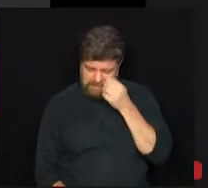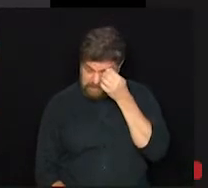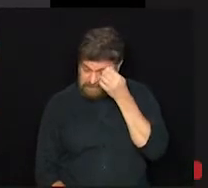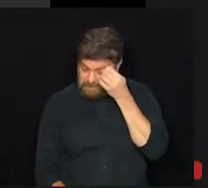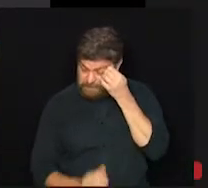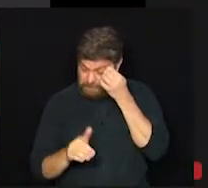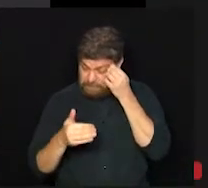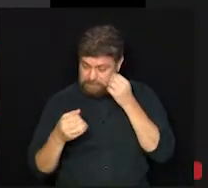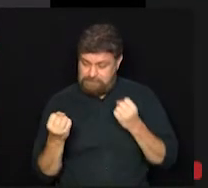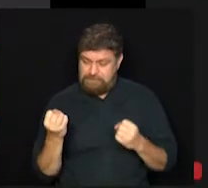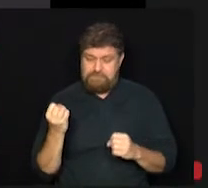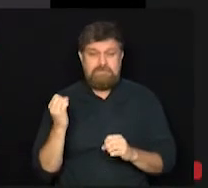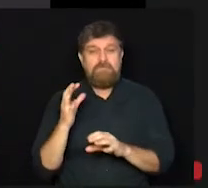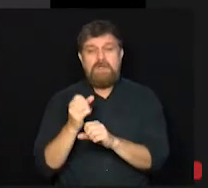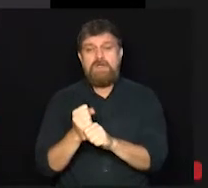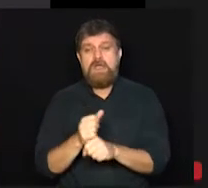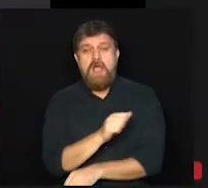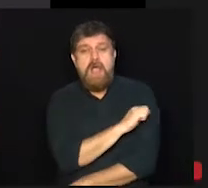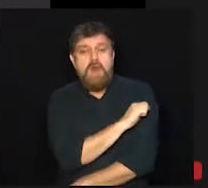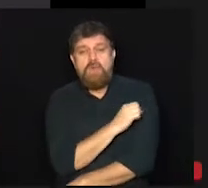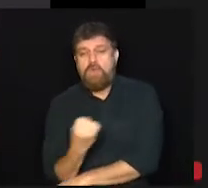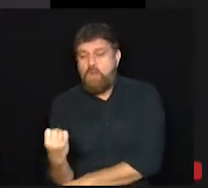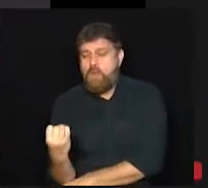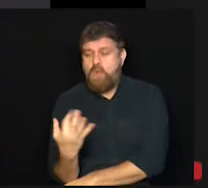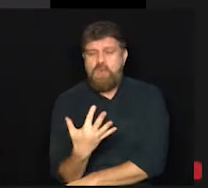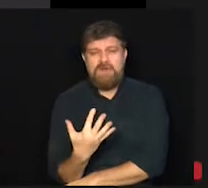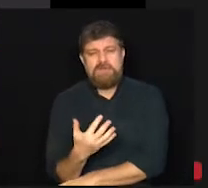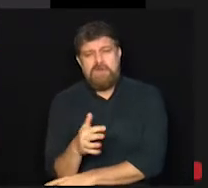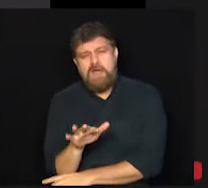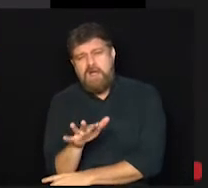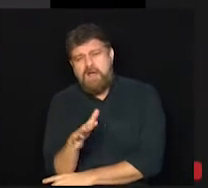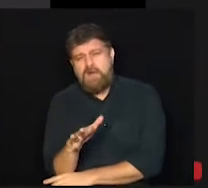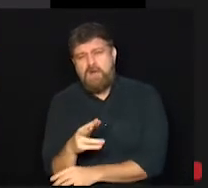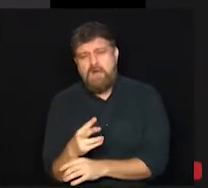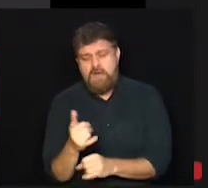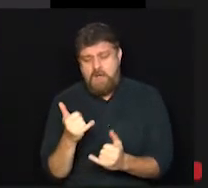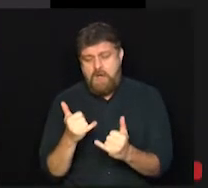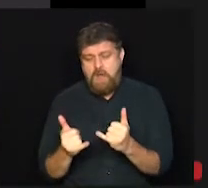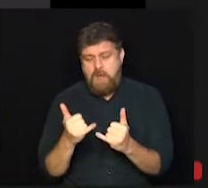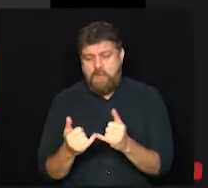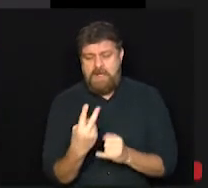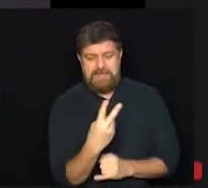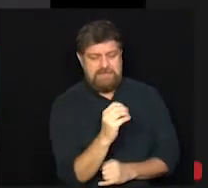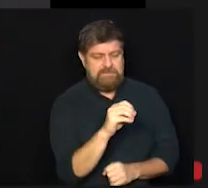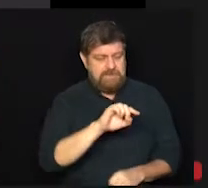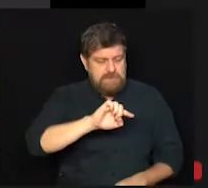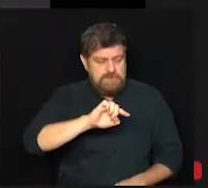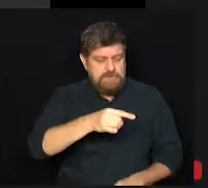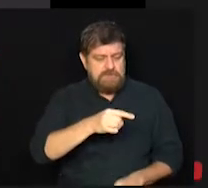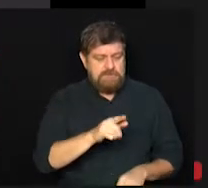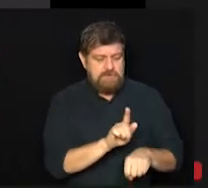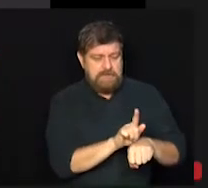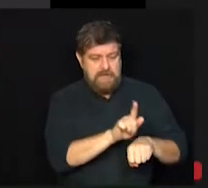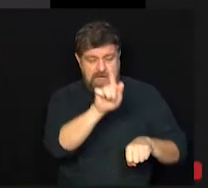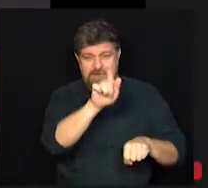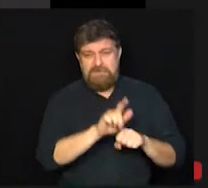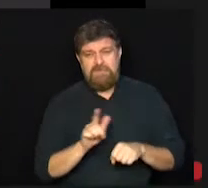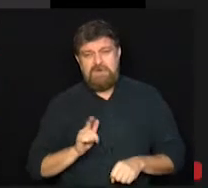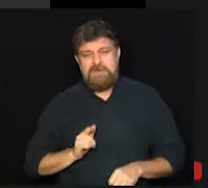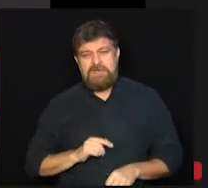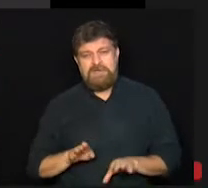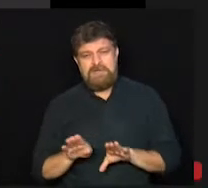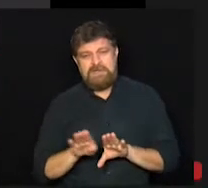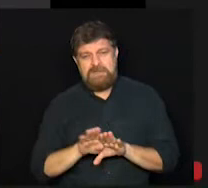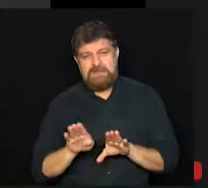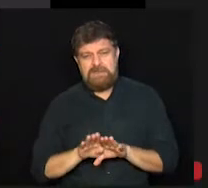Quantos alunos, então, nós temos? Vai ficar um número redondo, quase 20 mil alunos de graduação, um número um pouco menor de alunos